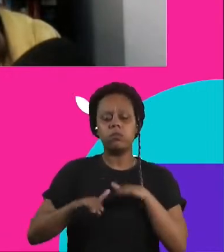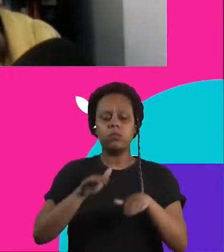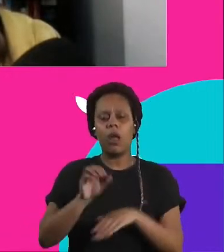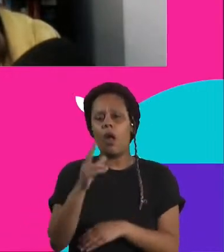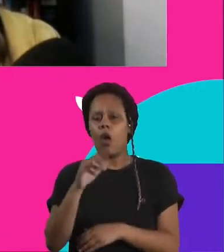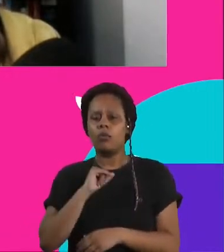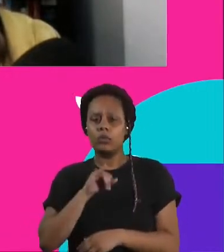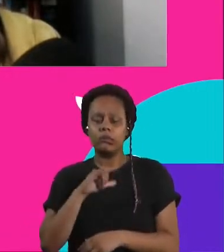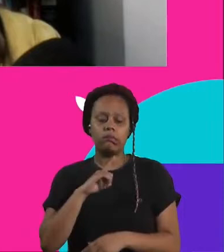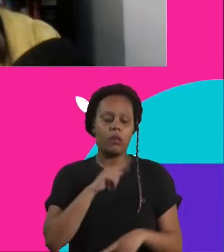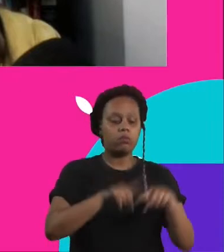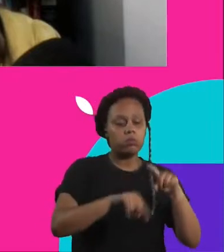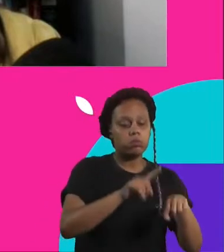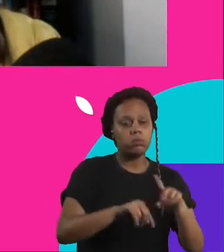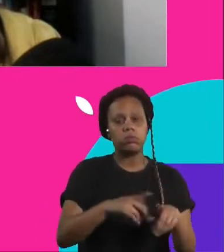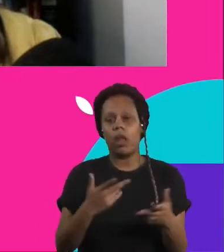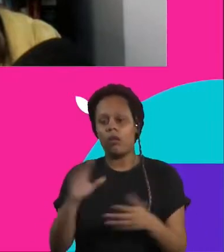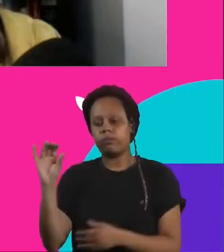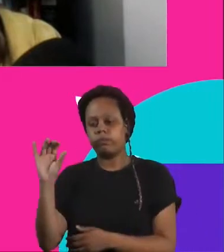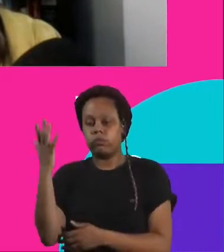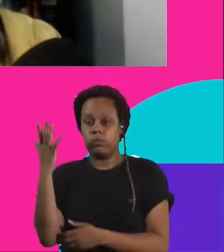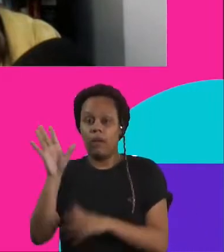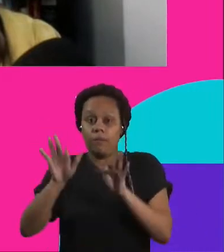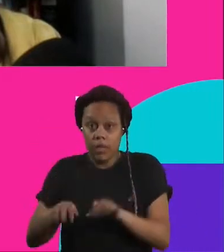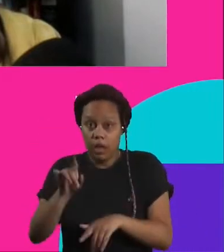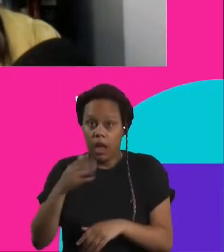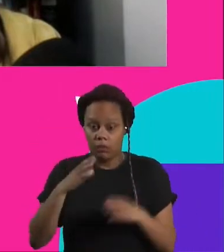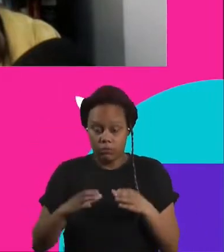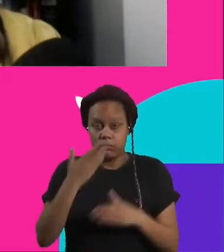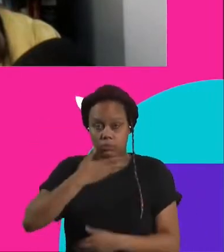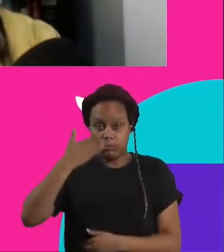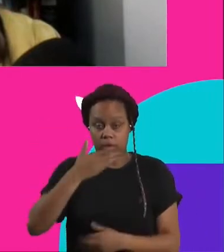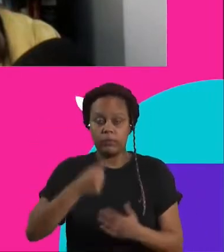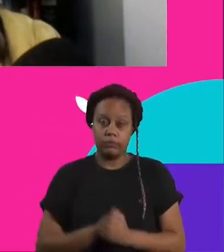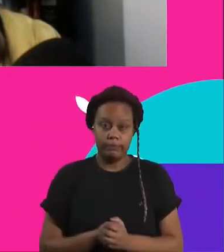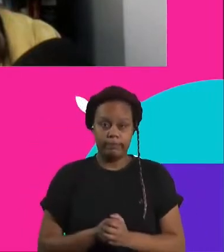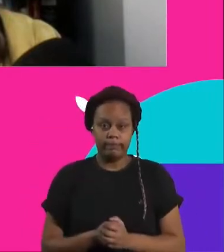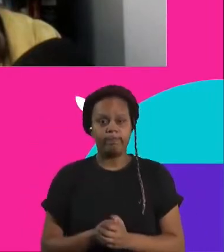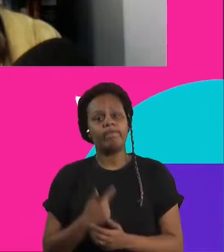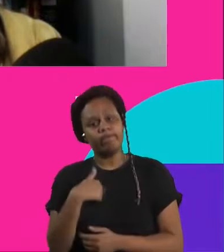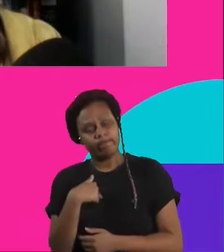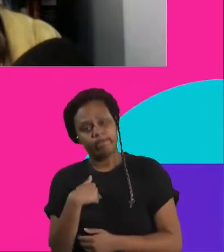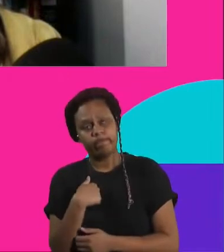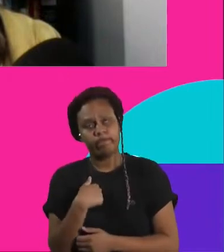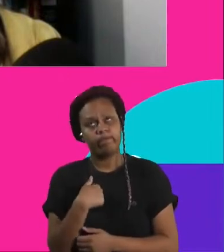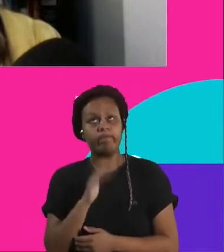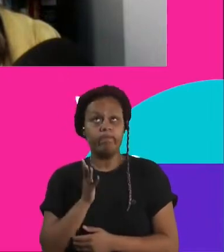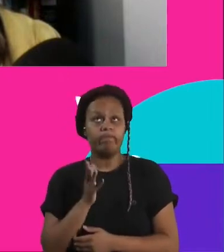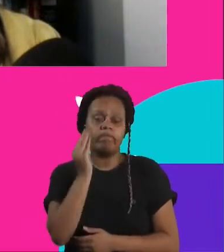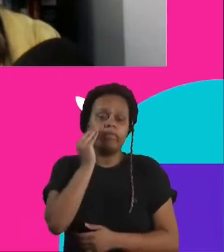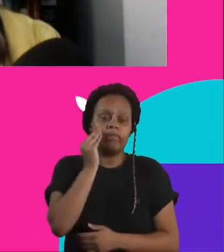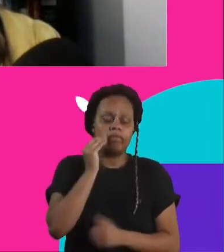determinados ingredientes, o resultado final é ter um bolo. Eu tenho que dizer que eu já tentei seguir esse